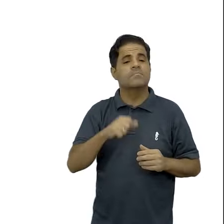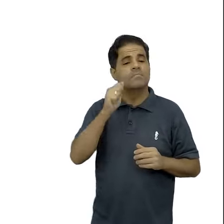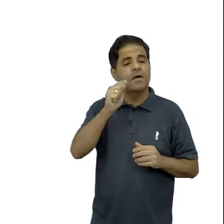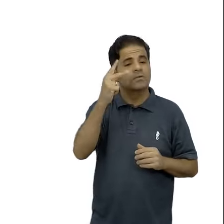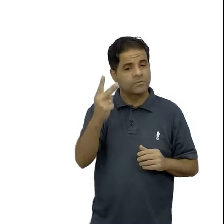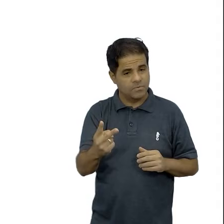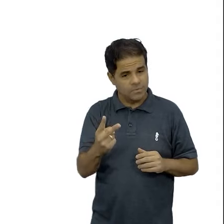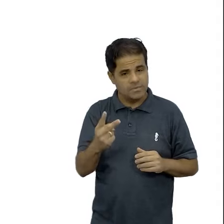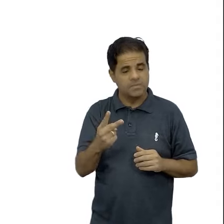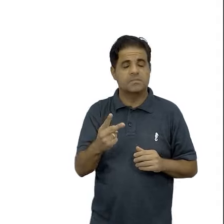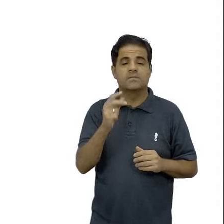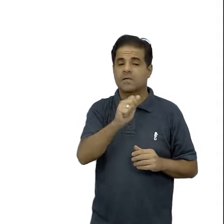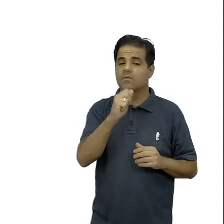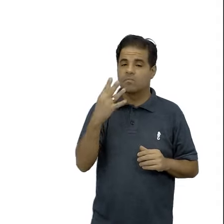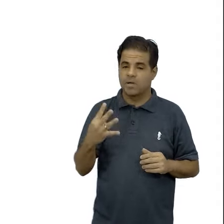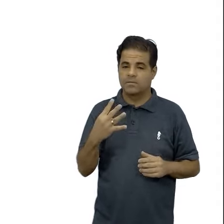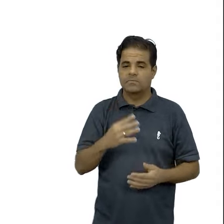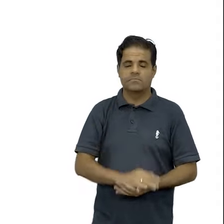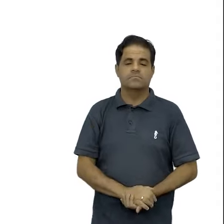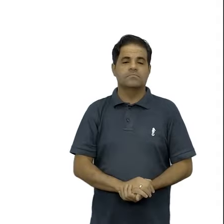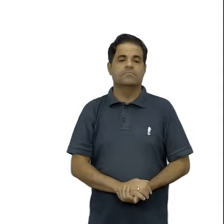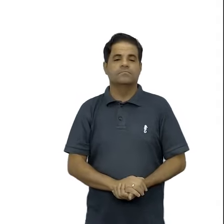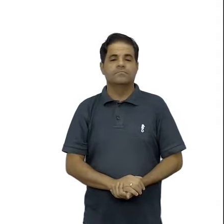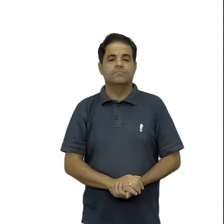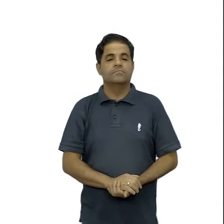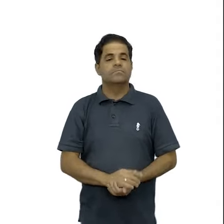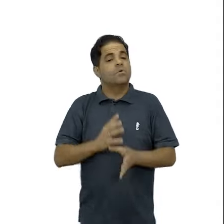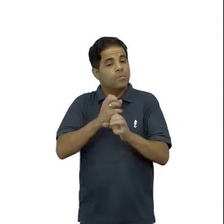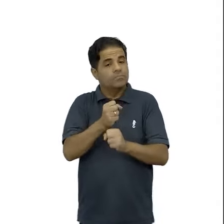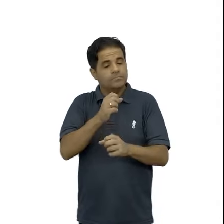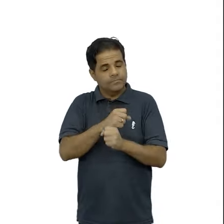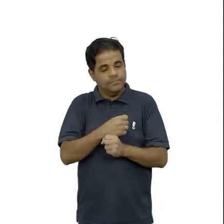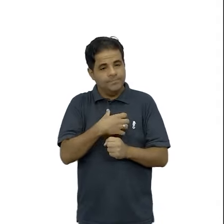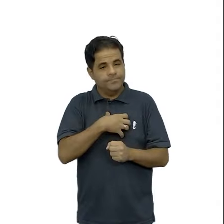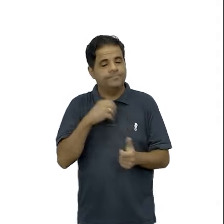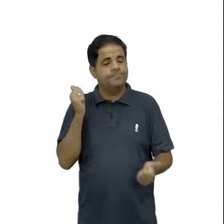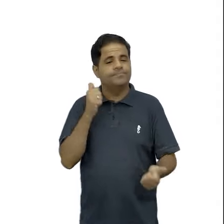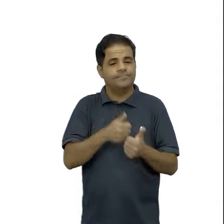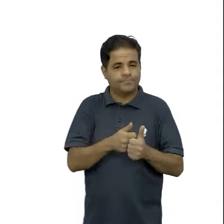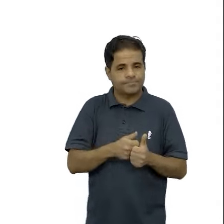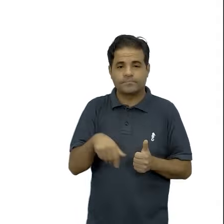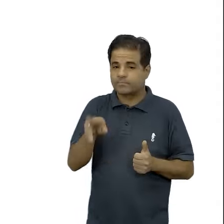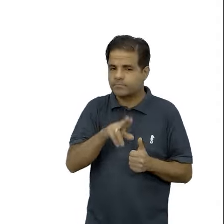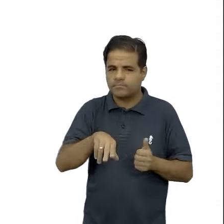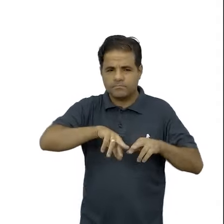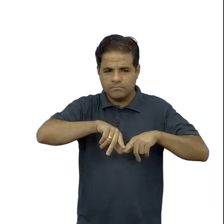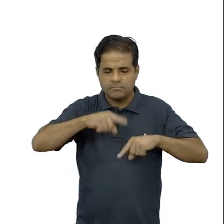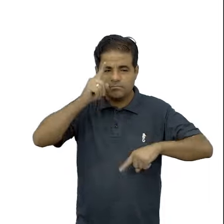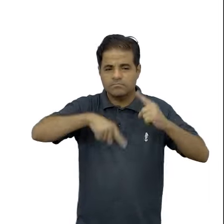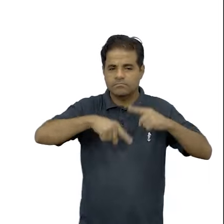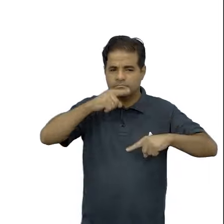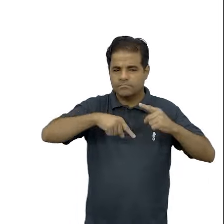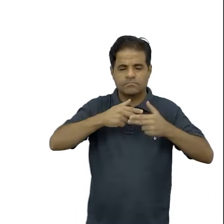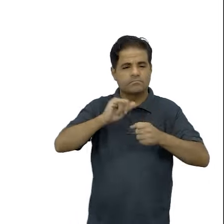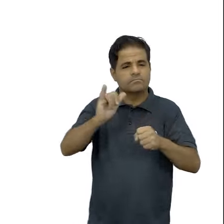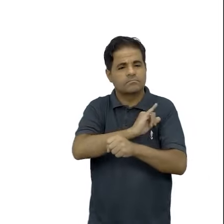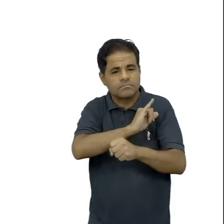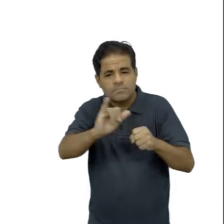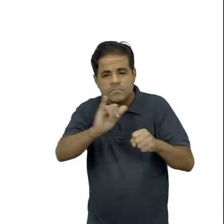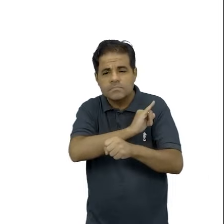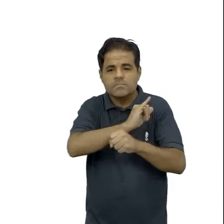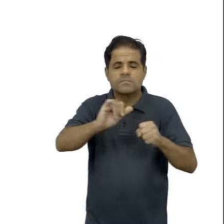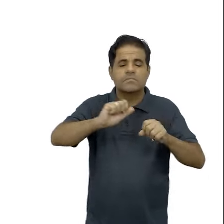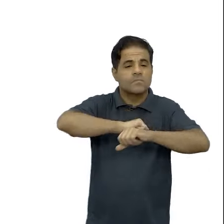2 e a 4. Contar de maneira exata ou aproximada, utilizando diferentes estratégias, como